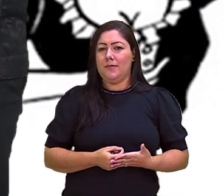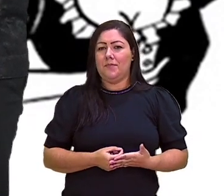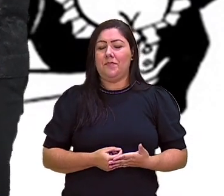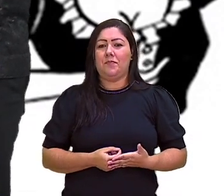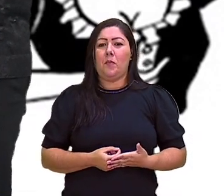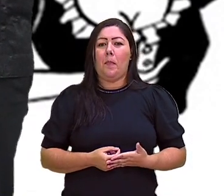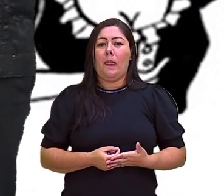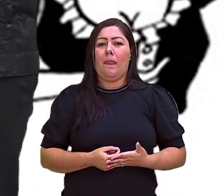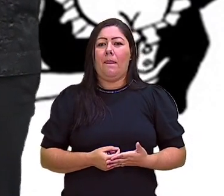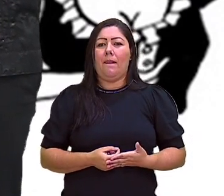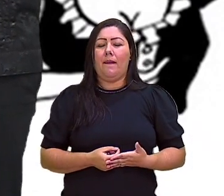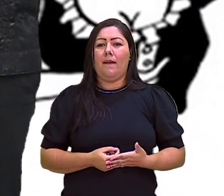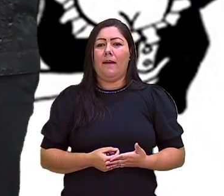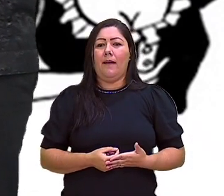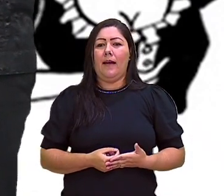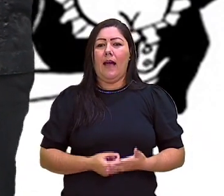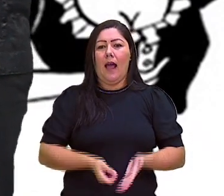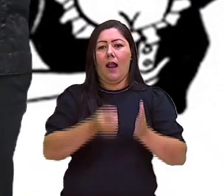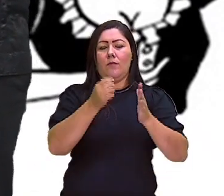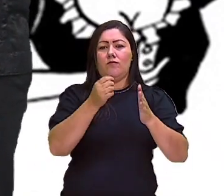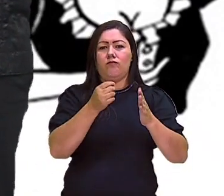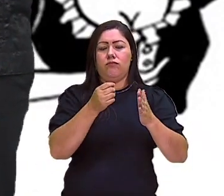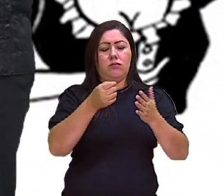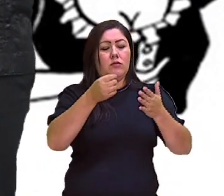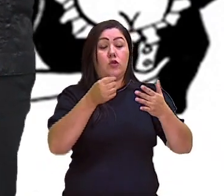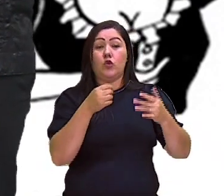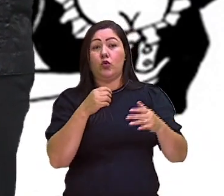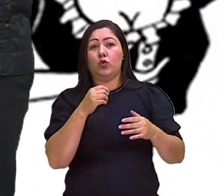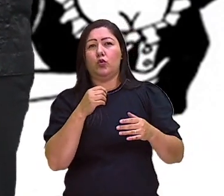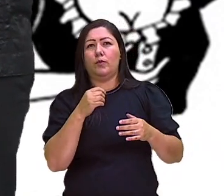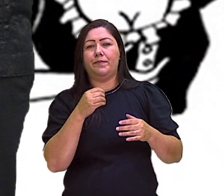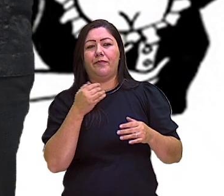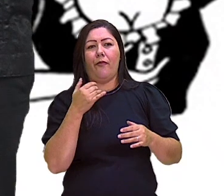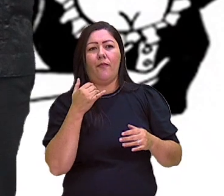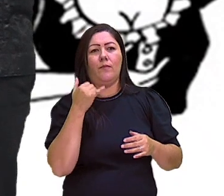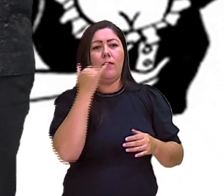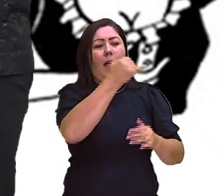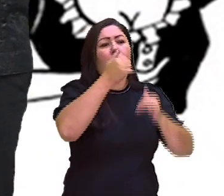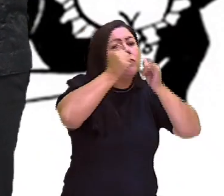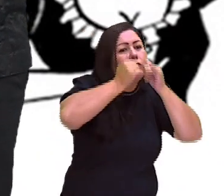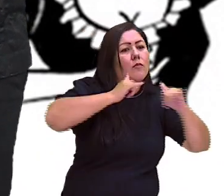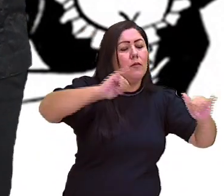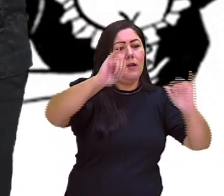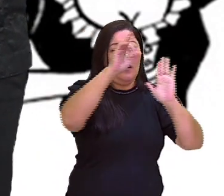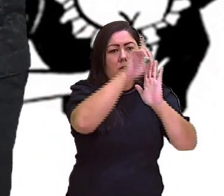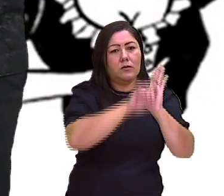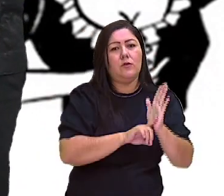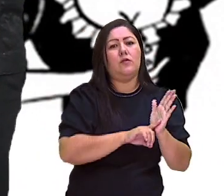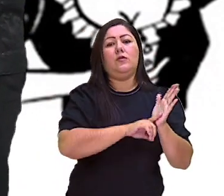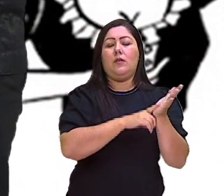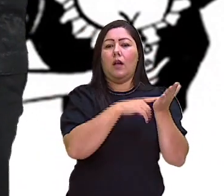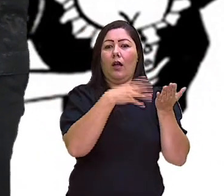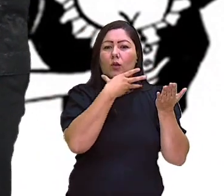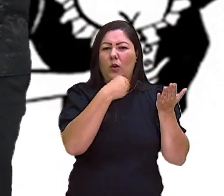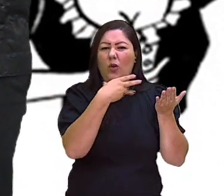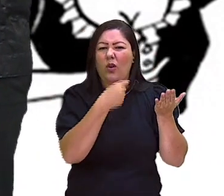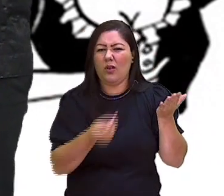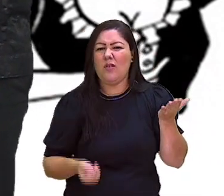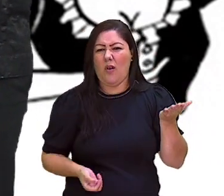Gouges, sobre o modelo da Declaração dos Direitos do Homem e do Cidadão, que